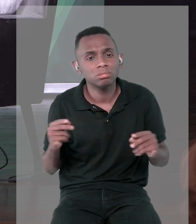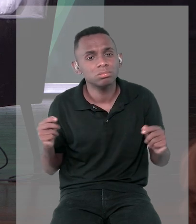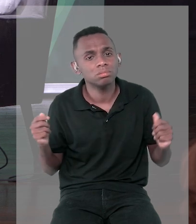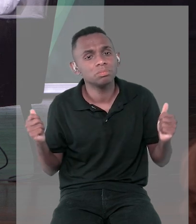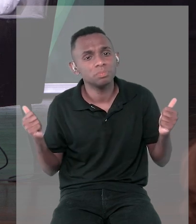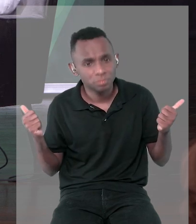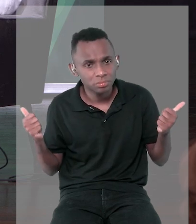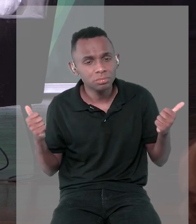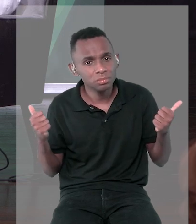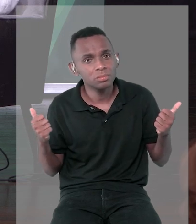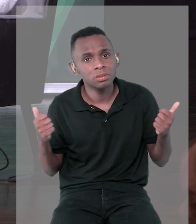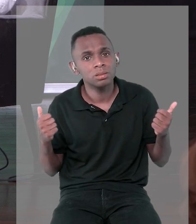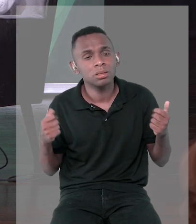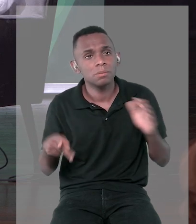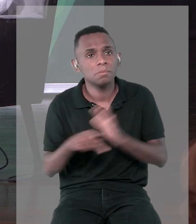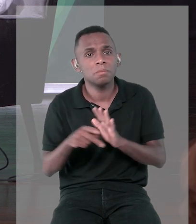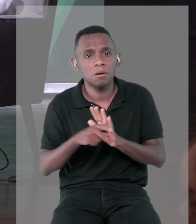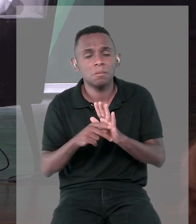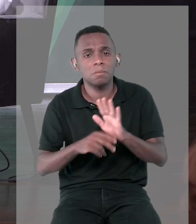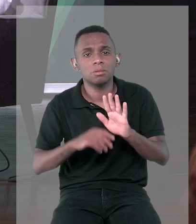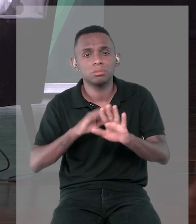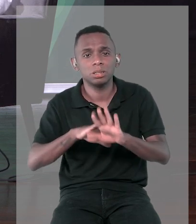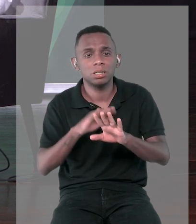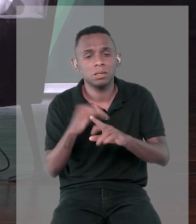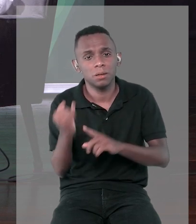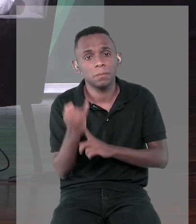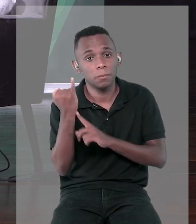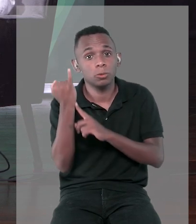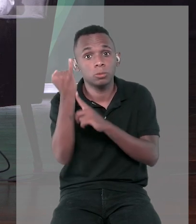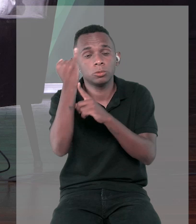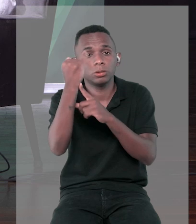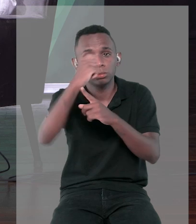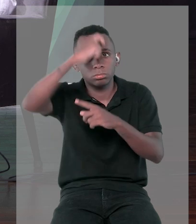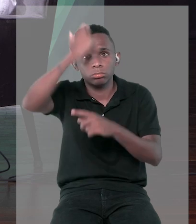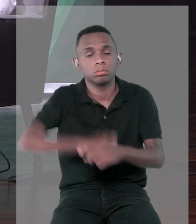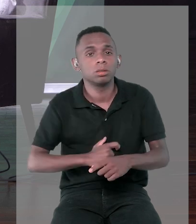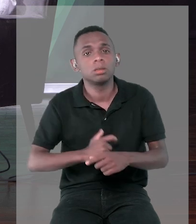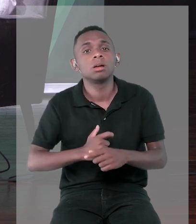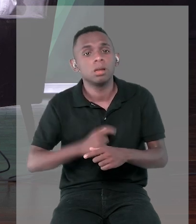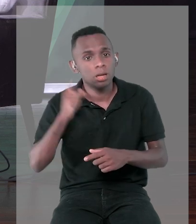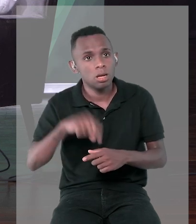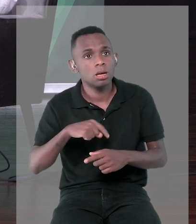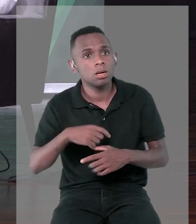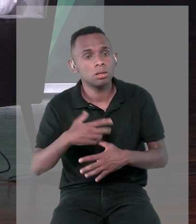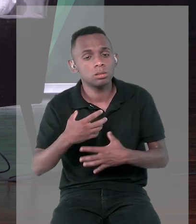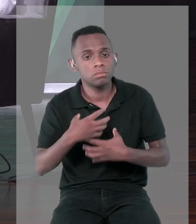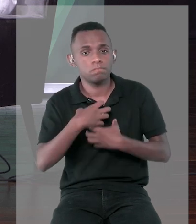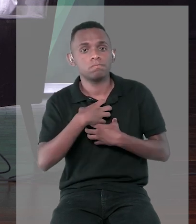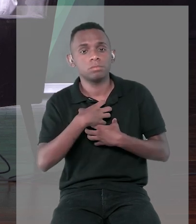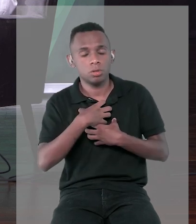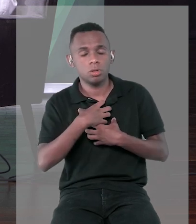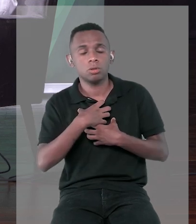né? Dessas capas, dos invólucros da civilização, para chegar ao âmago do estar